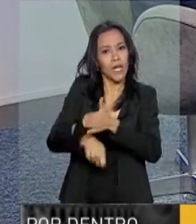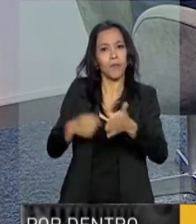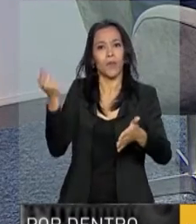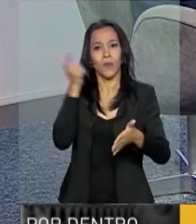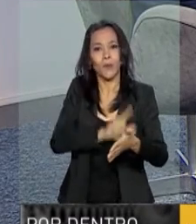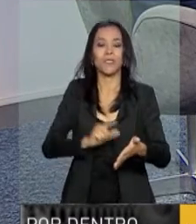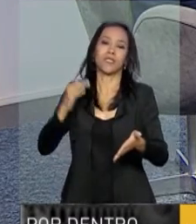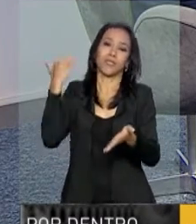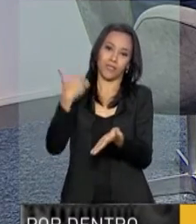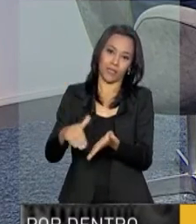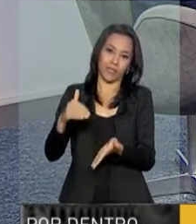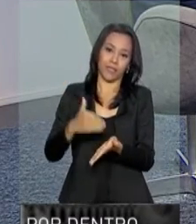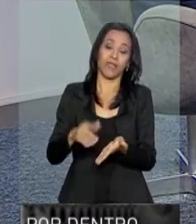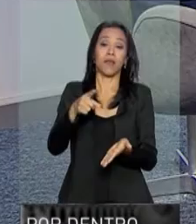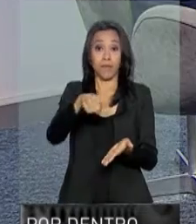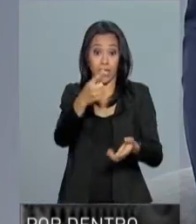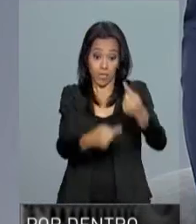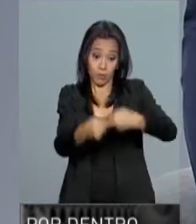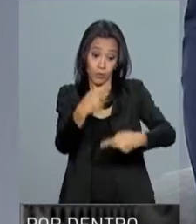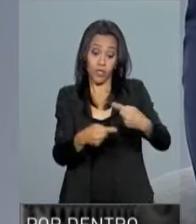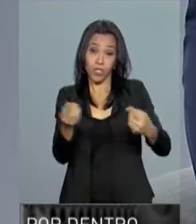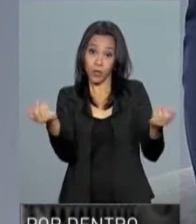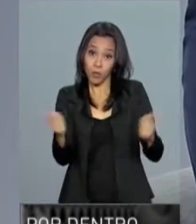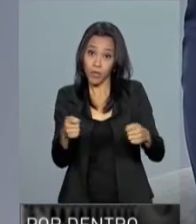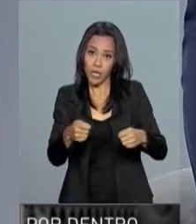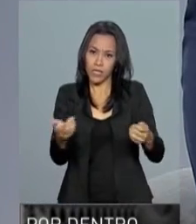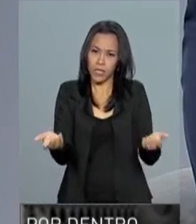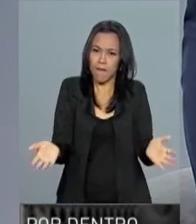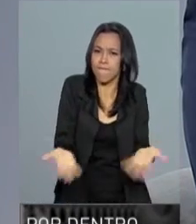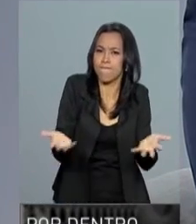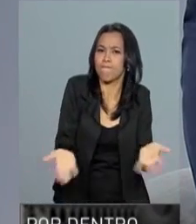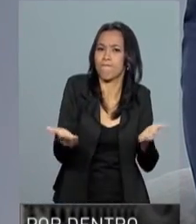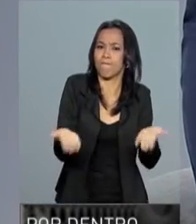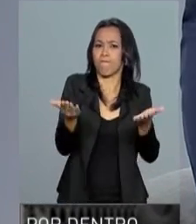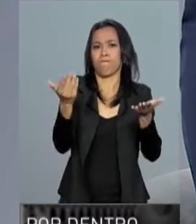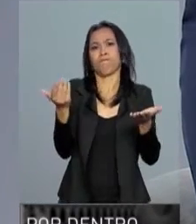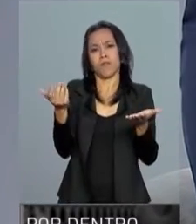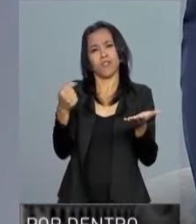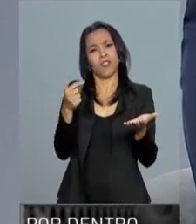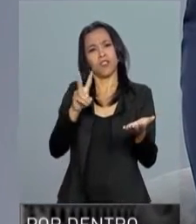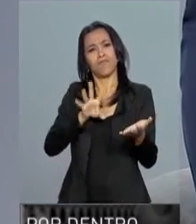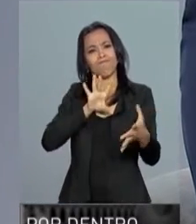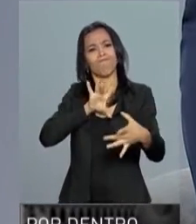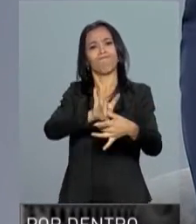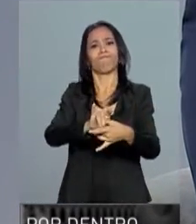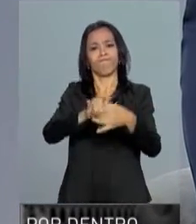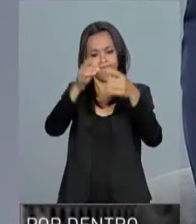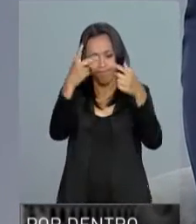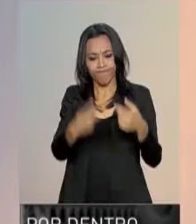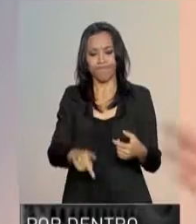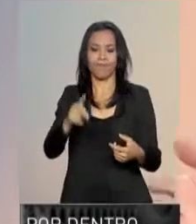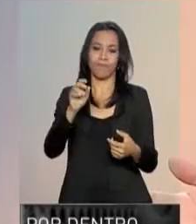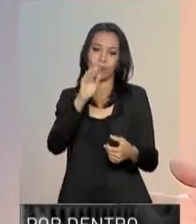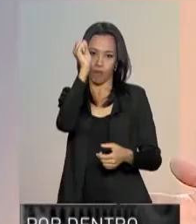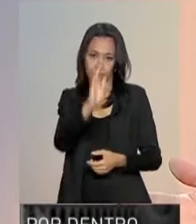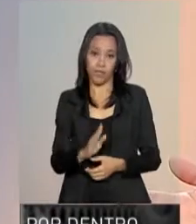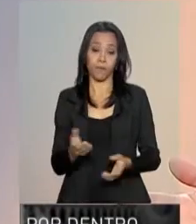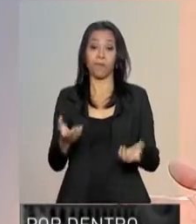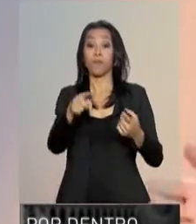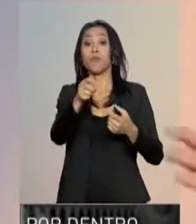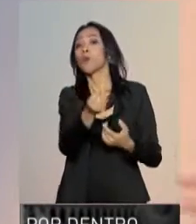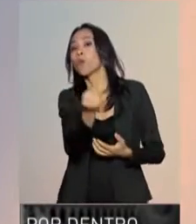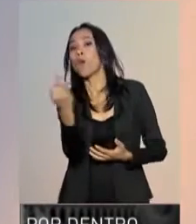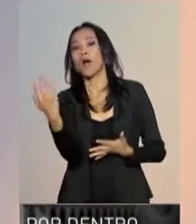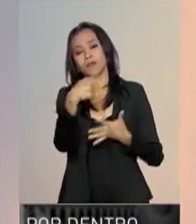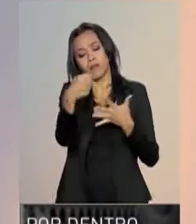políticas públicas pudessem senha comentadas e e colocadas do a forma efetiva e permanente do Brasil quais foram as principais